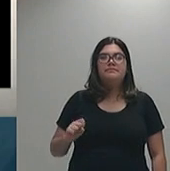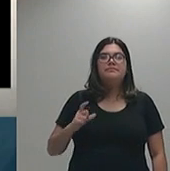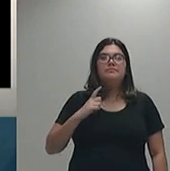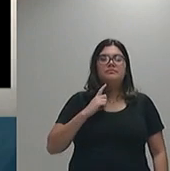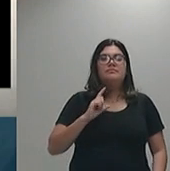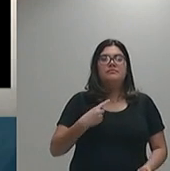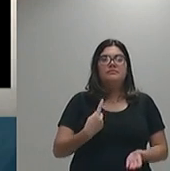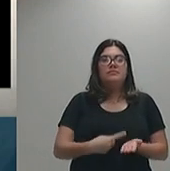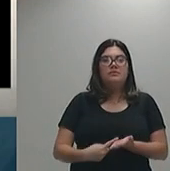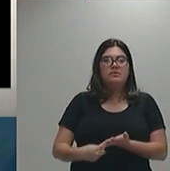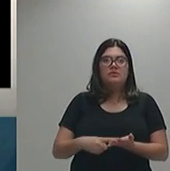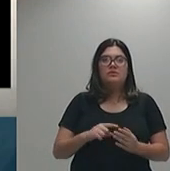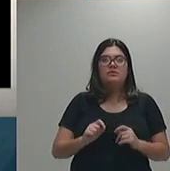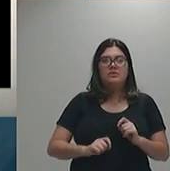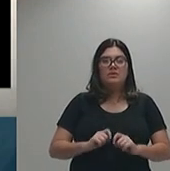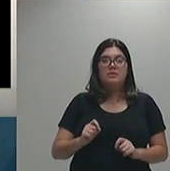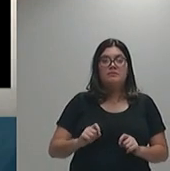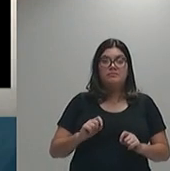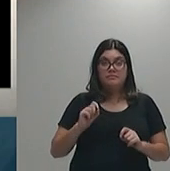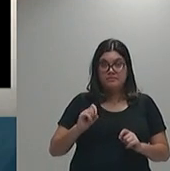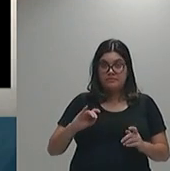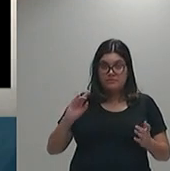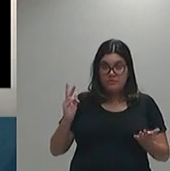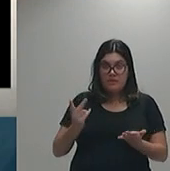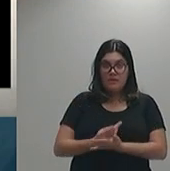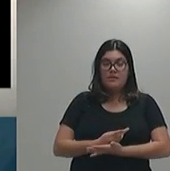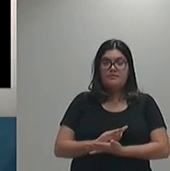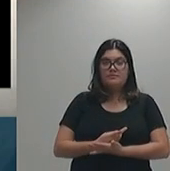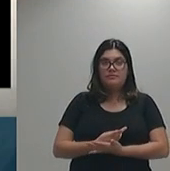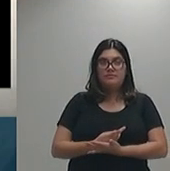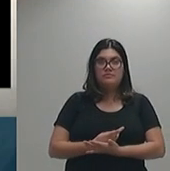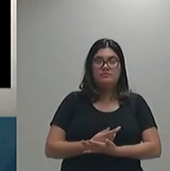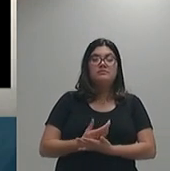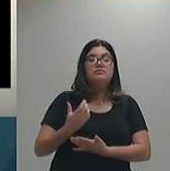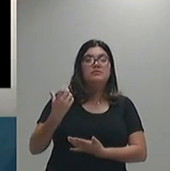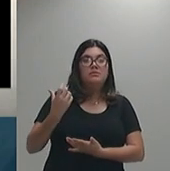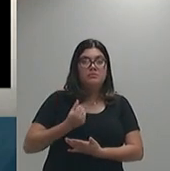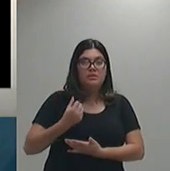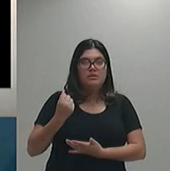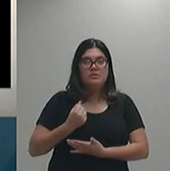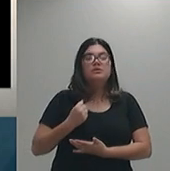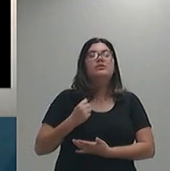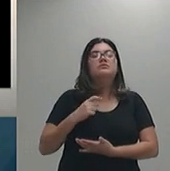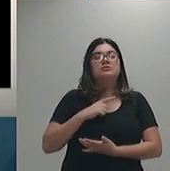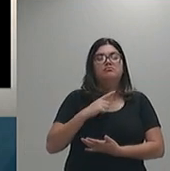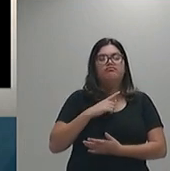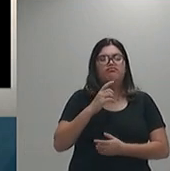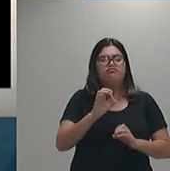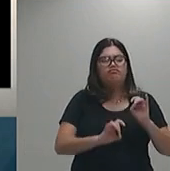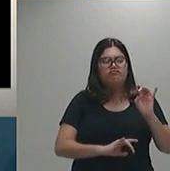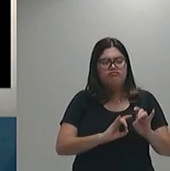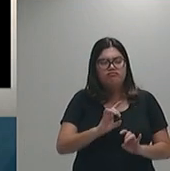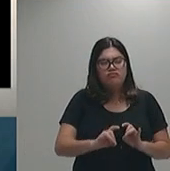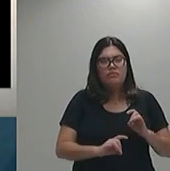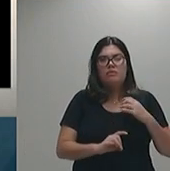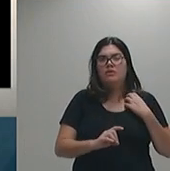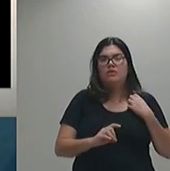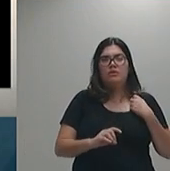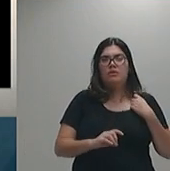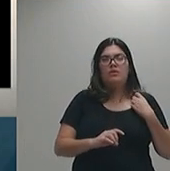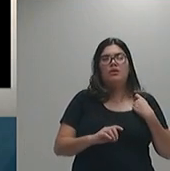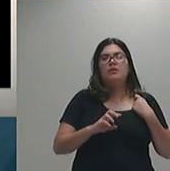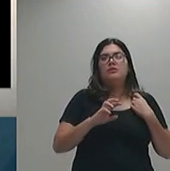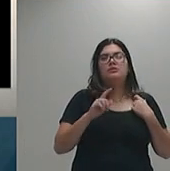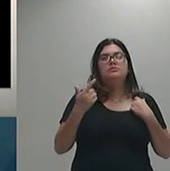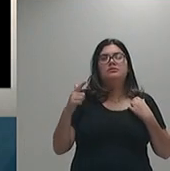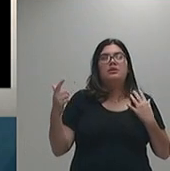nos casos em que o os beneficiados estão hospitalizados não deve ser não é admitida